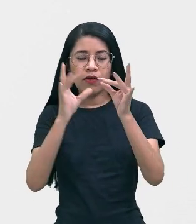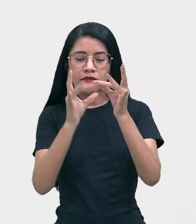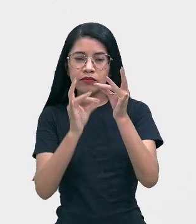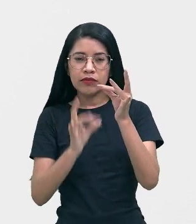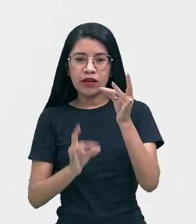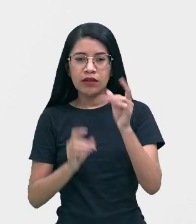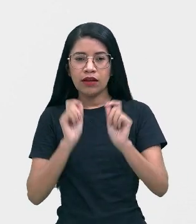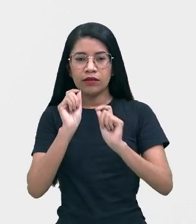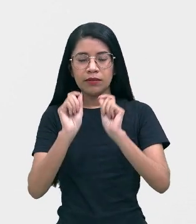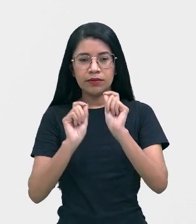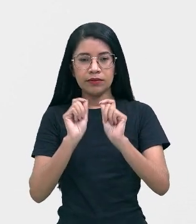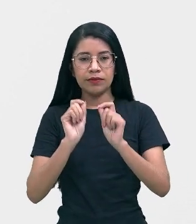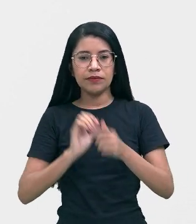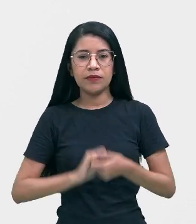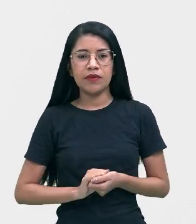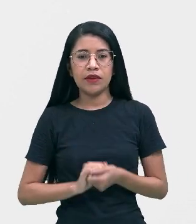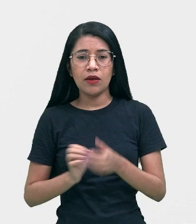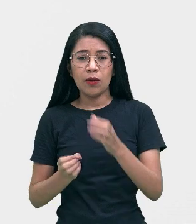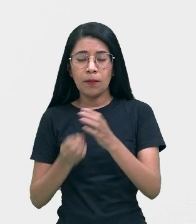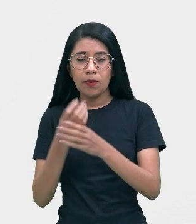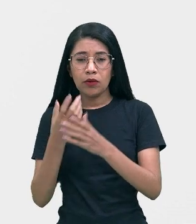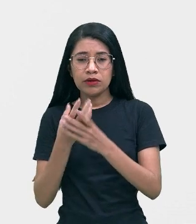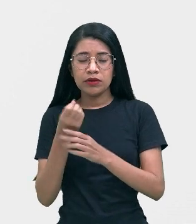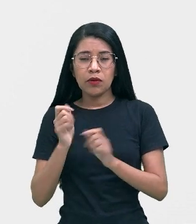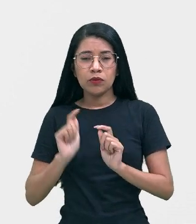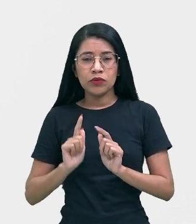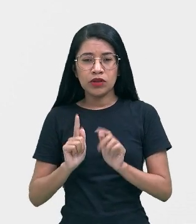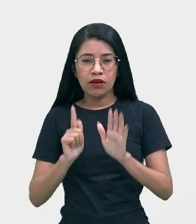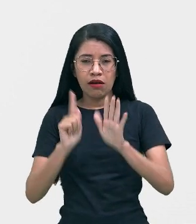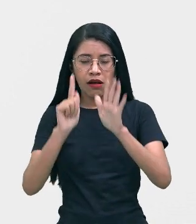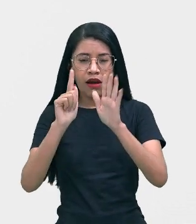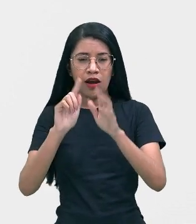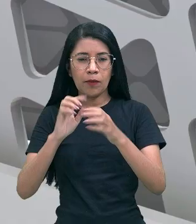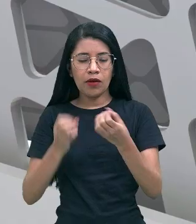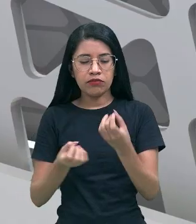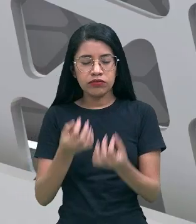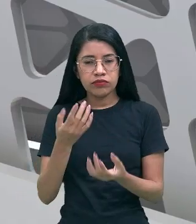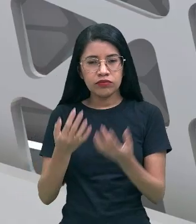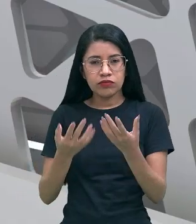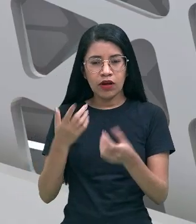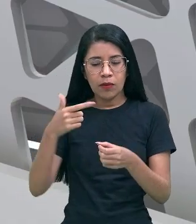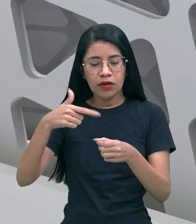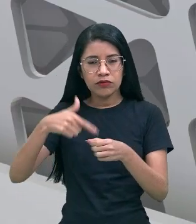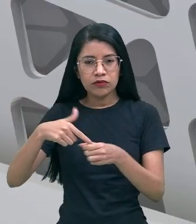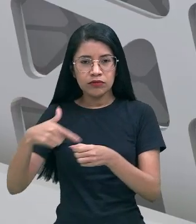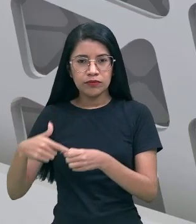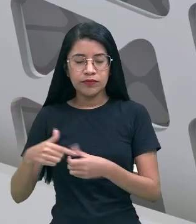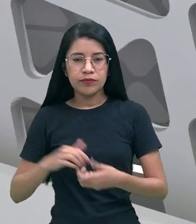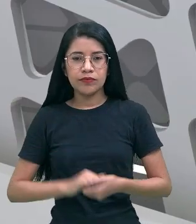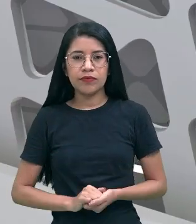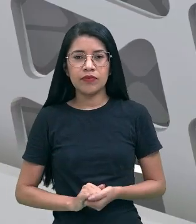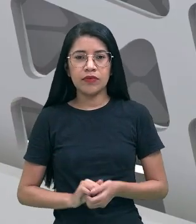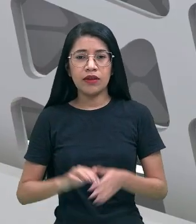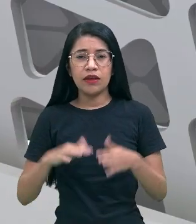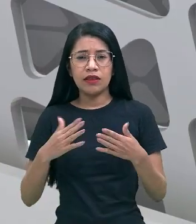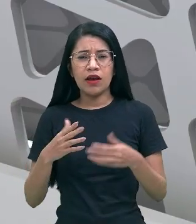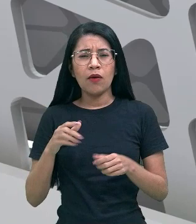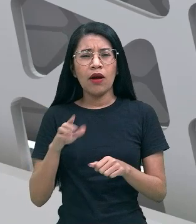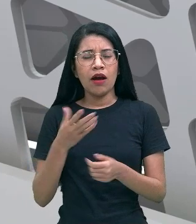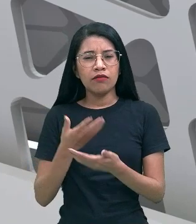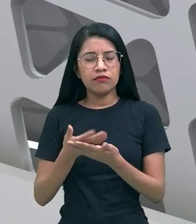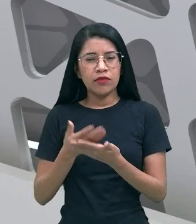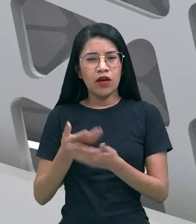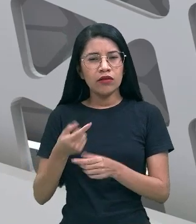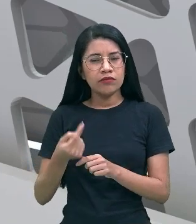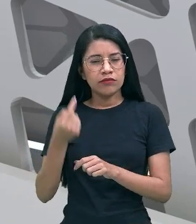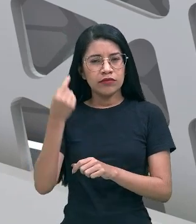especificamente a gente vai falar sobre produção de gases pela queima dos combustíveis fósseis. Então, já algumas aulas que a